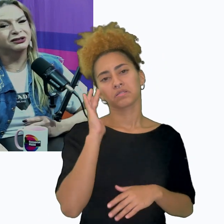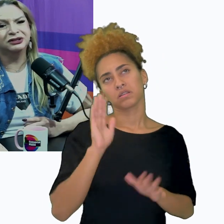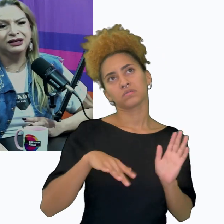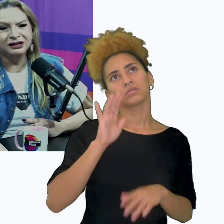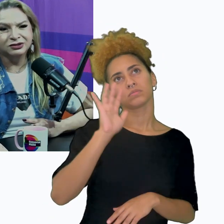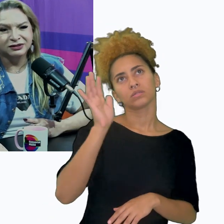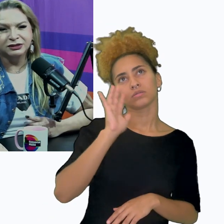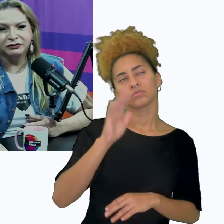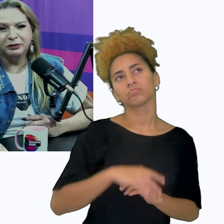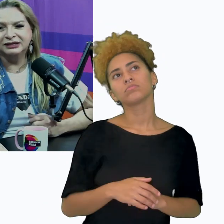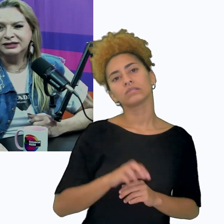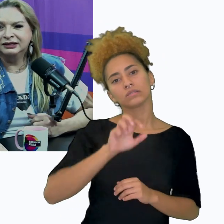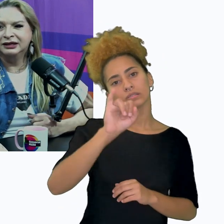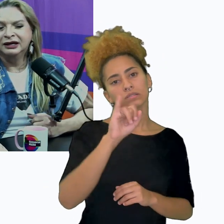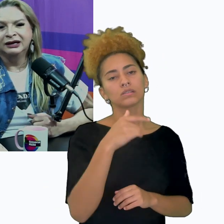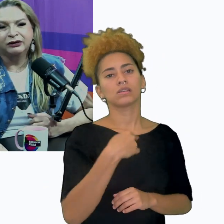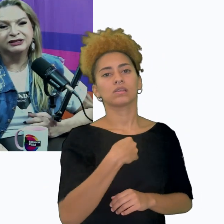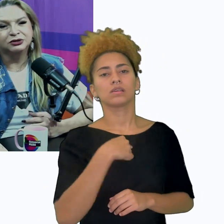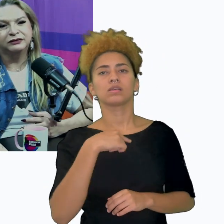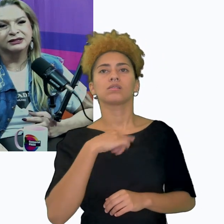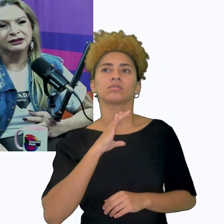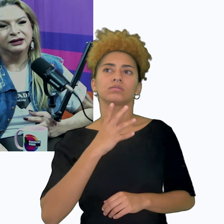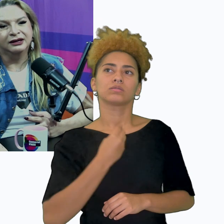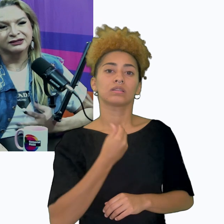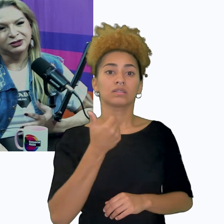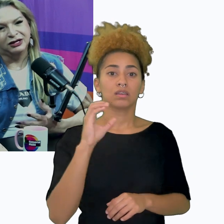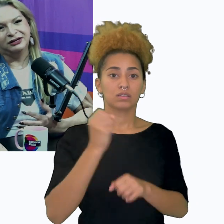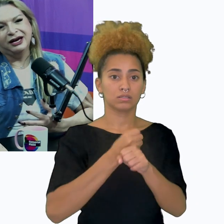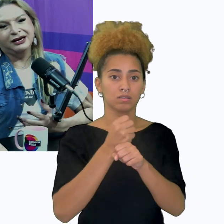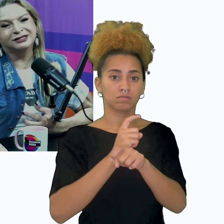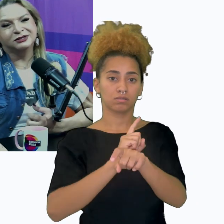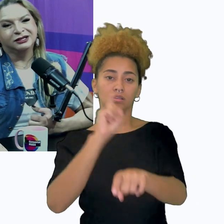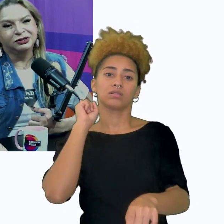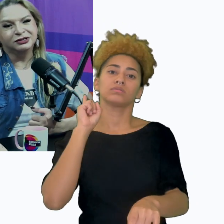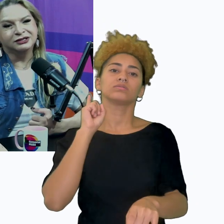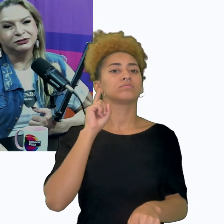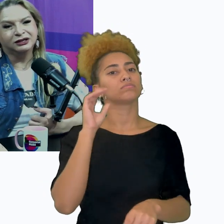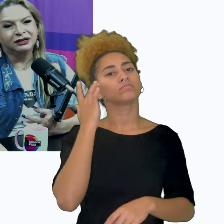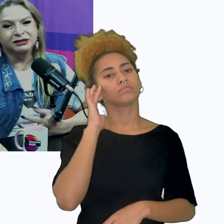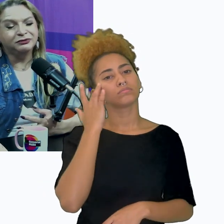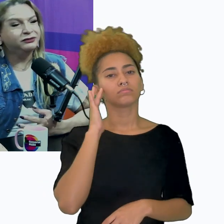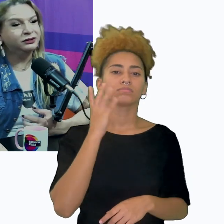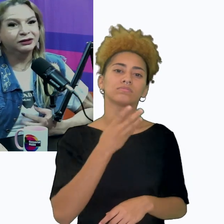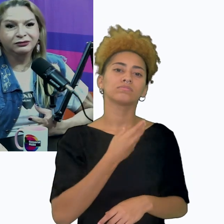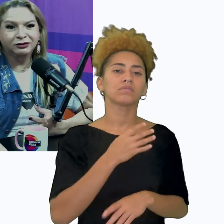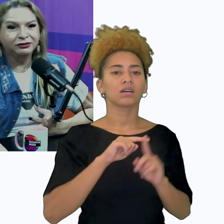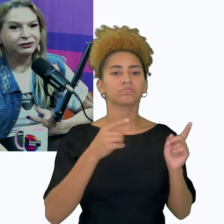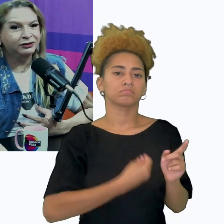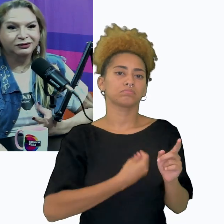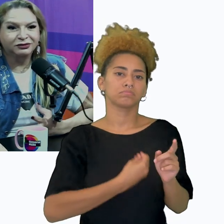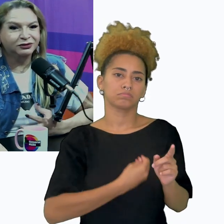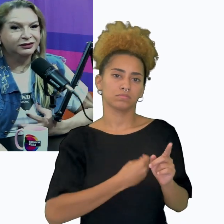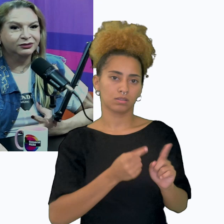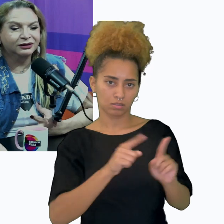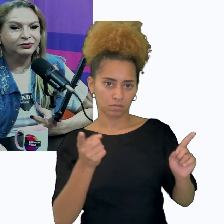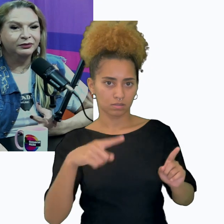Então eu acho que nem isso. Às vezes eu fico pensando assim, talvez se eu tivesse transicionado 10 anos antes, eu teria, mas eu vivo tanto.